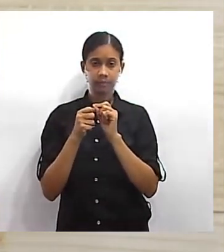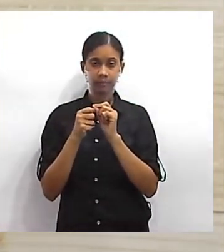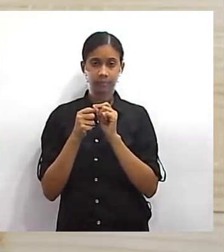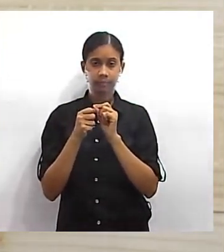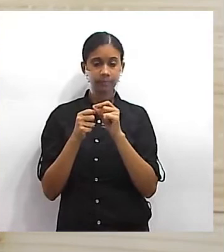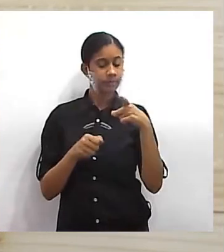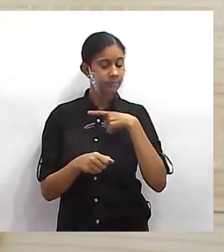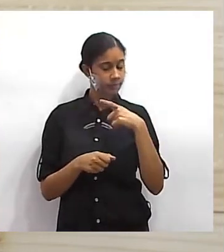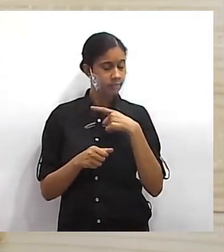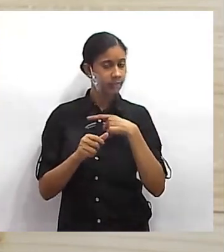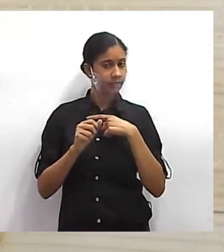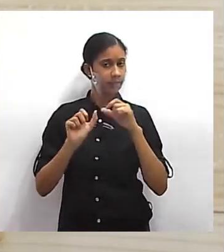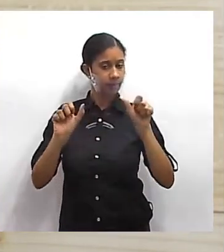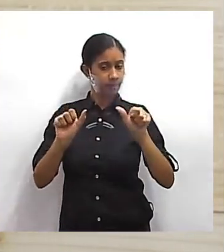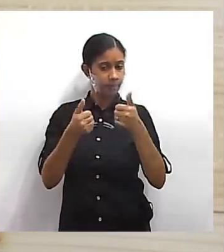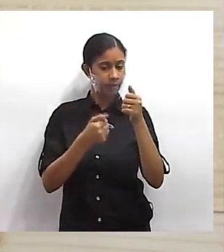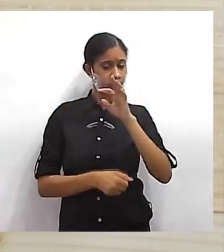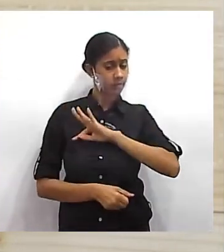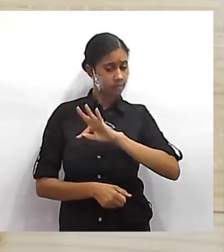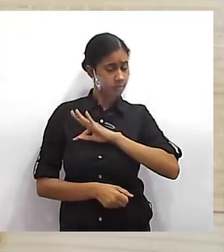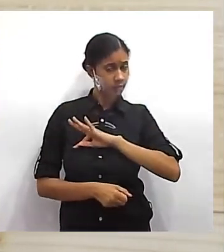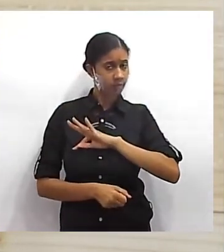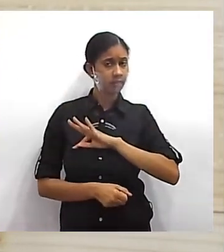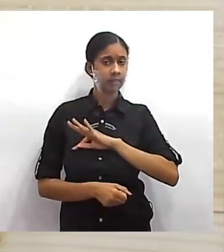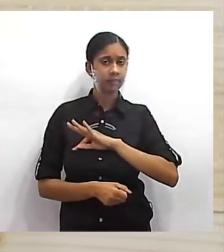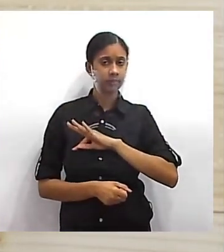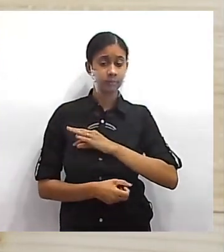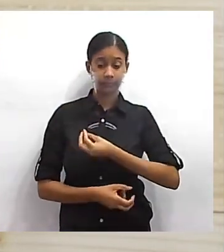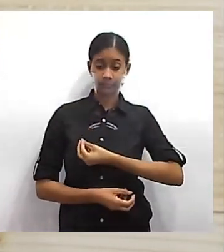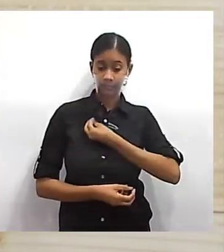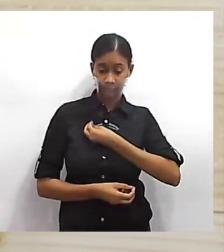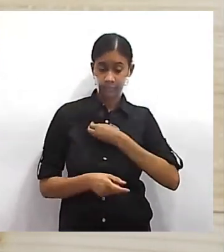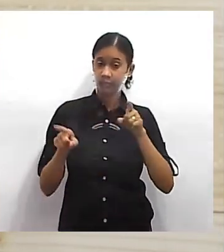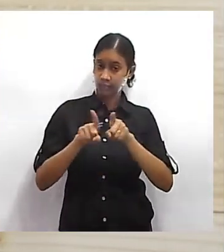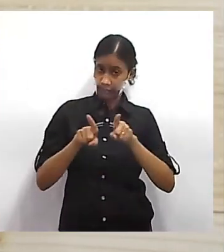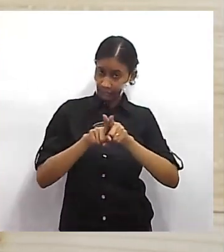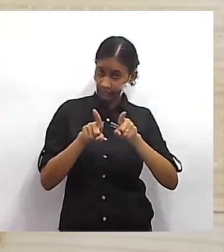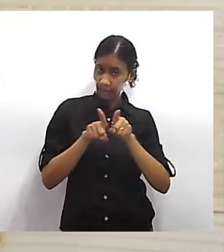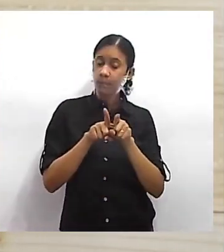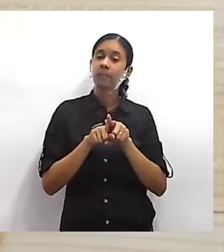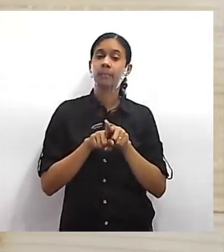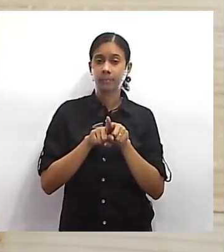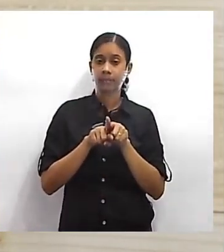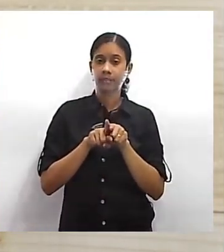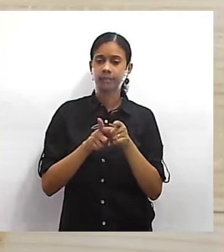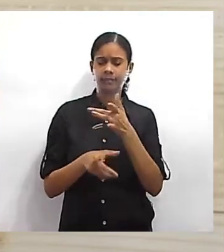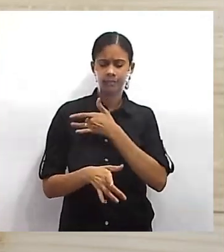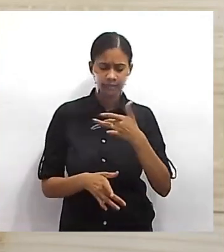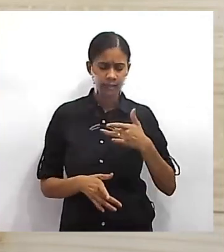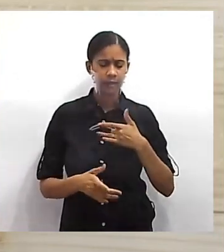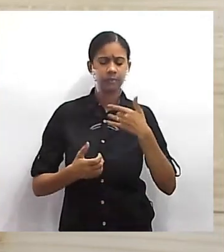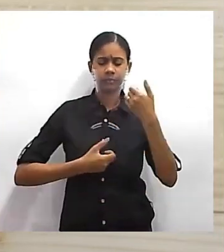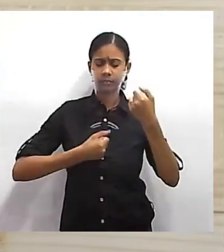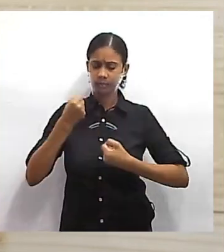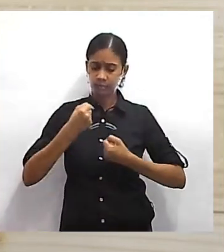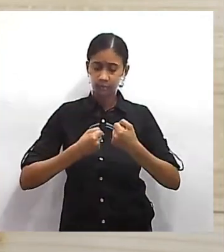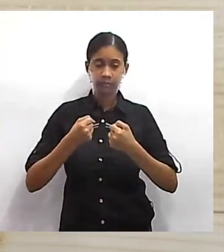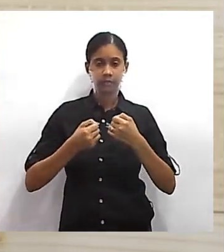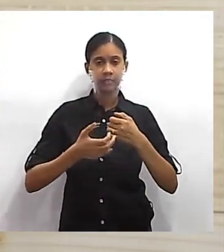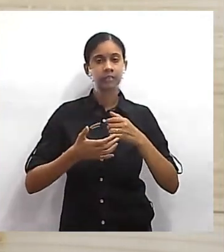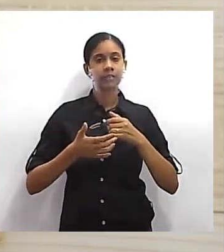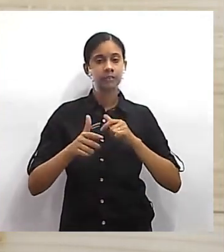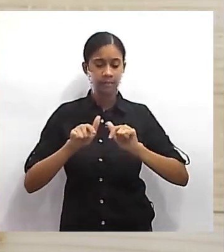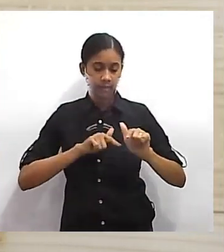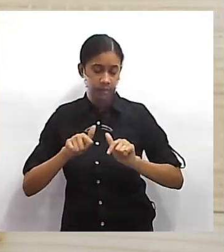ele tenha acesso a melhores salários, a melhores condições de vida, de saúde, trabalho, transporte, enfim. É um